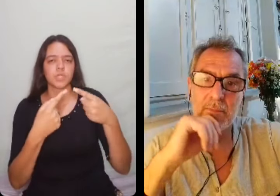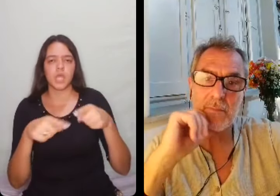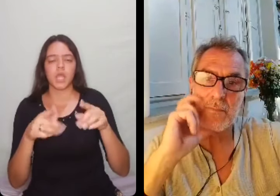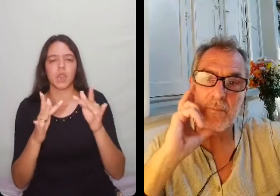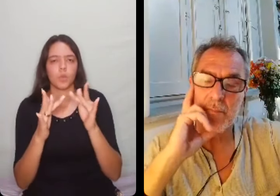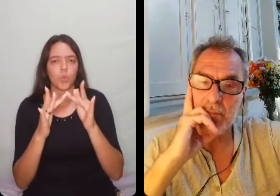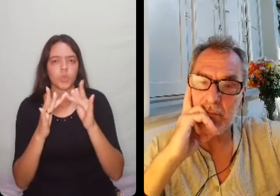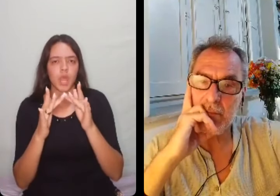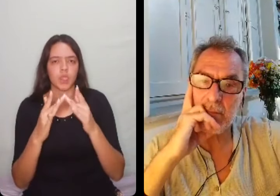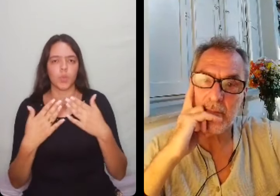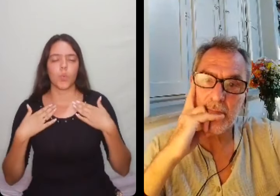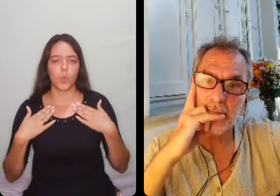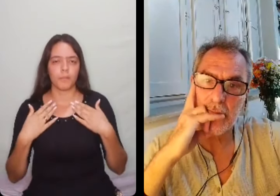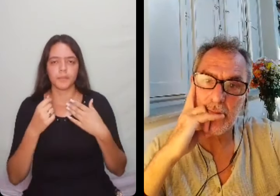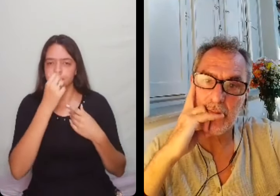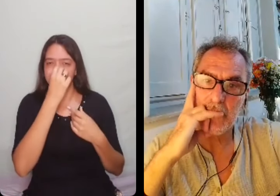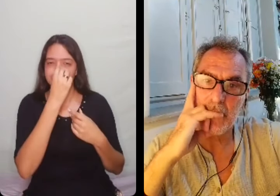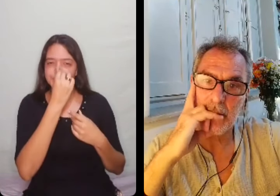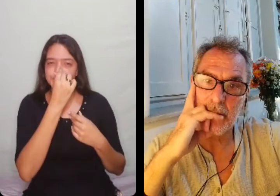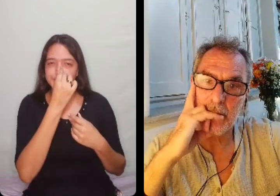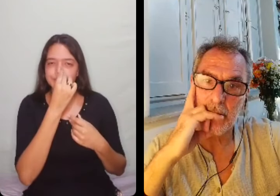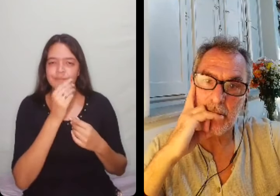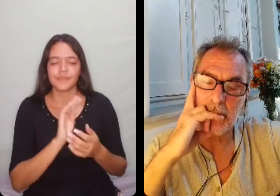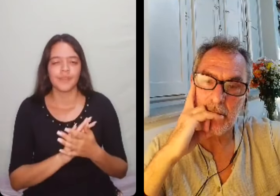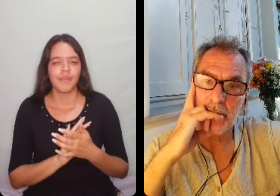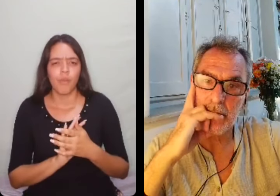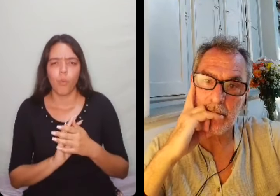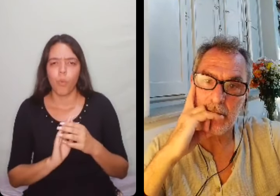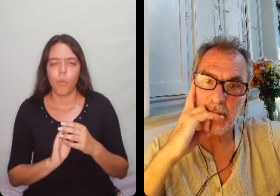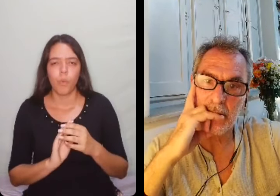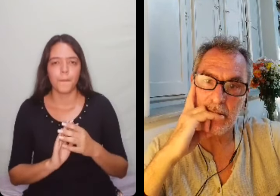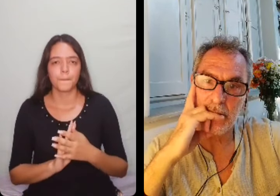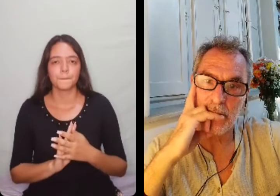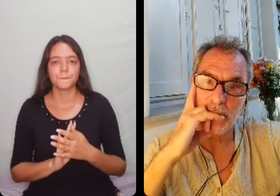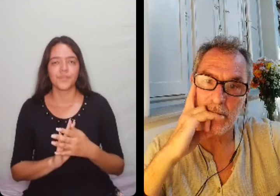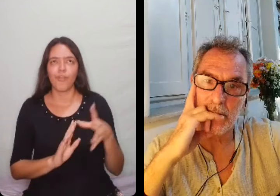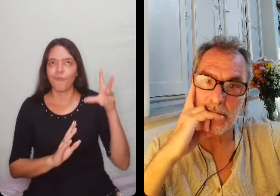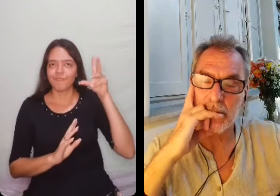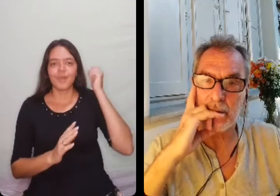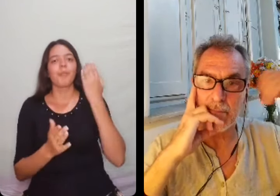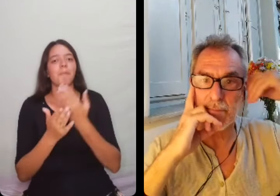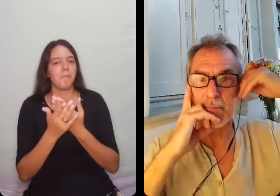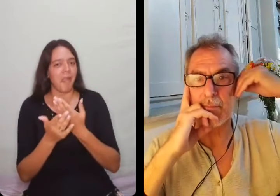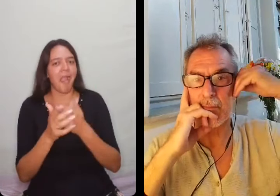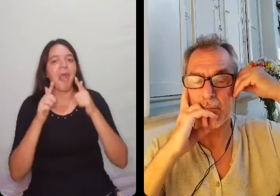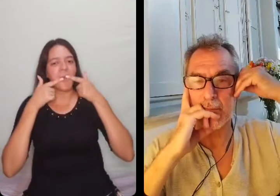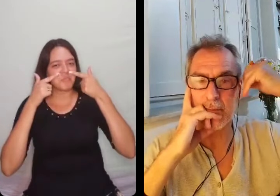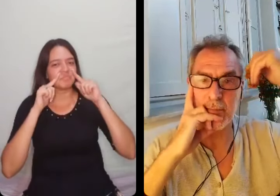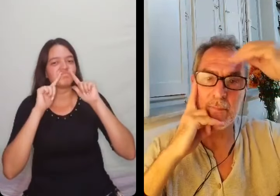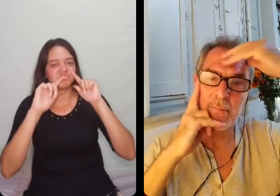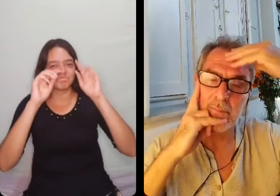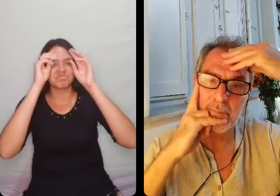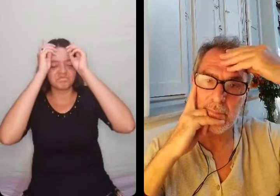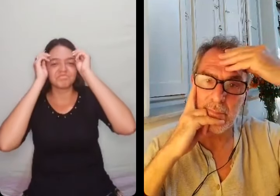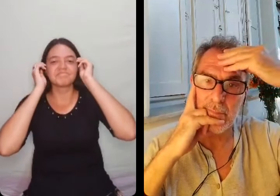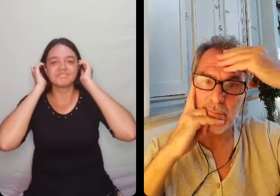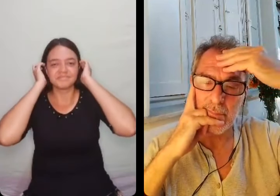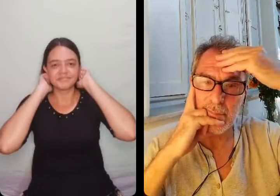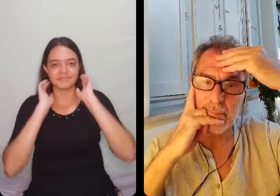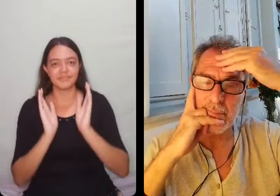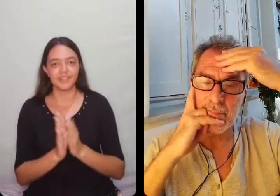Não, é super... Parece assim... Ouvindo, é uma aula aqui, gente? De dramaturgia. Olha, a oportunidade que a gente